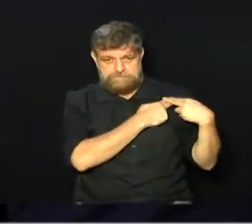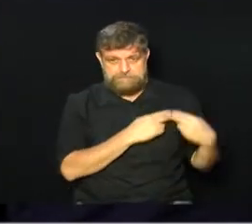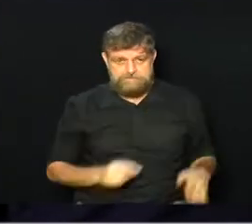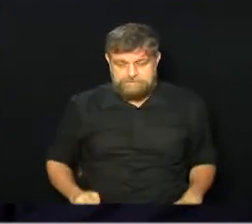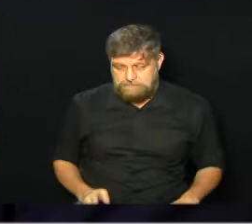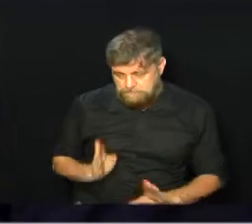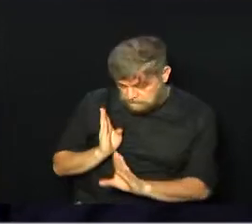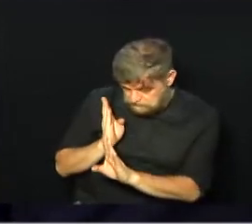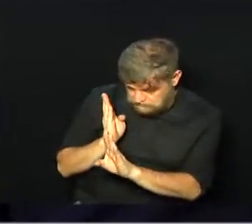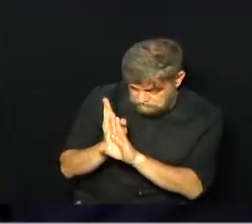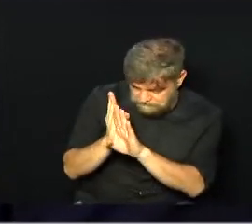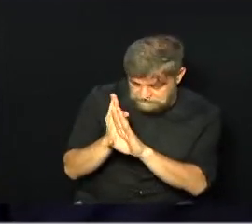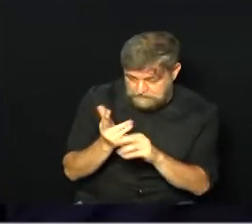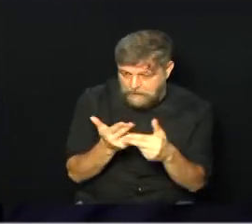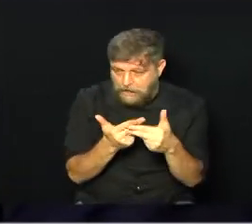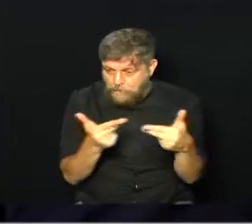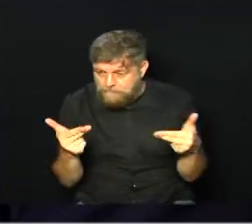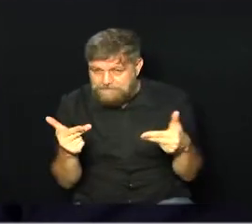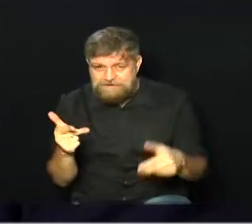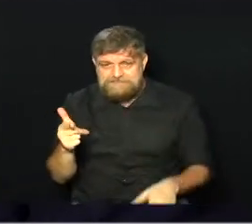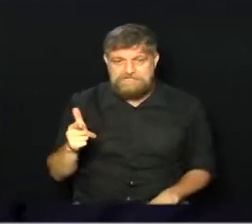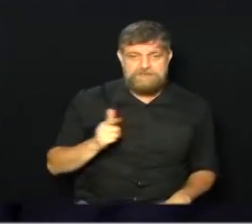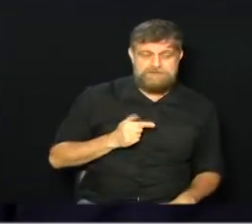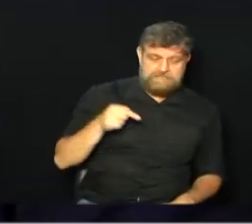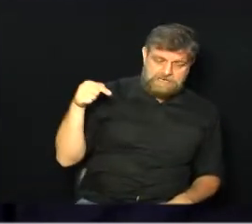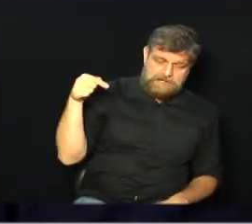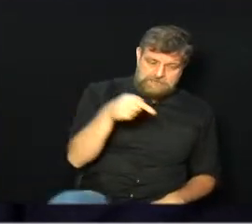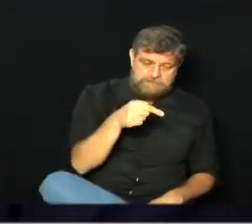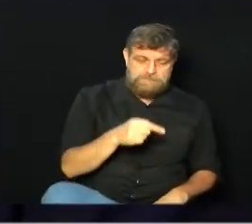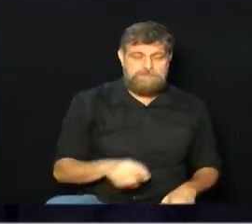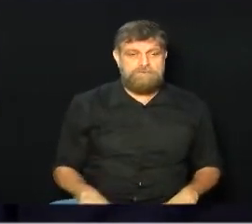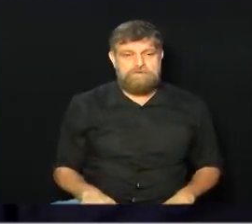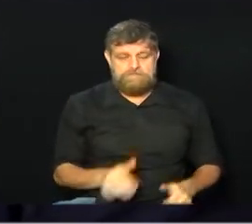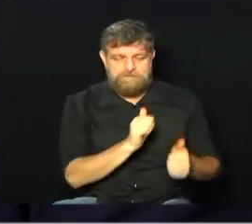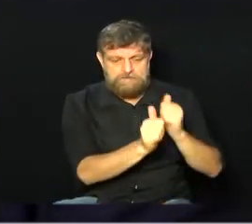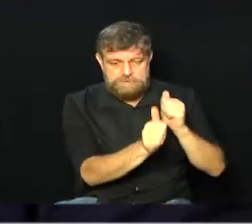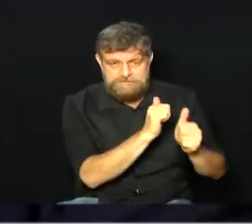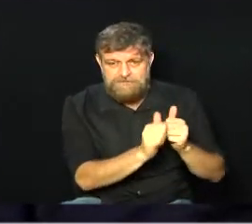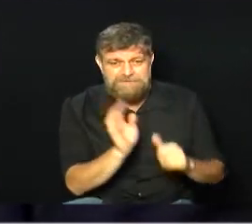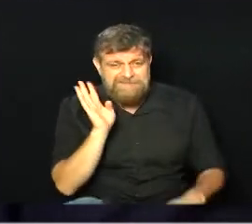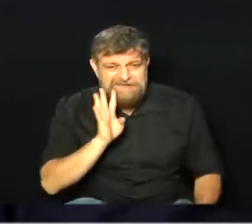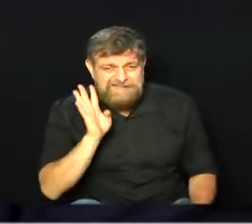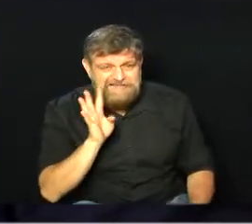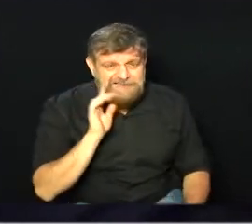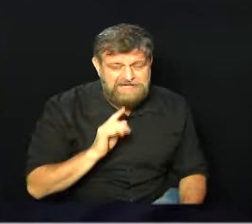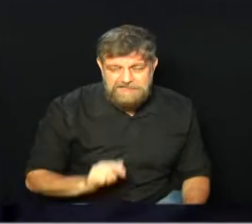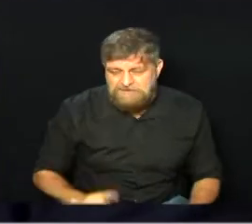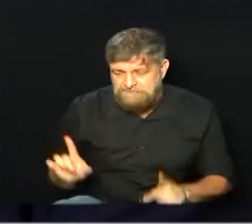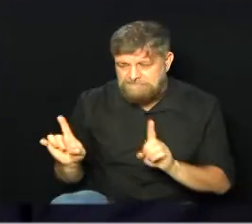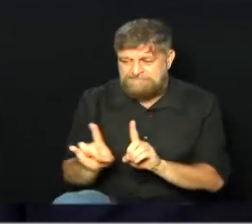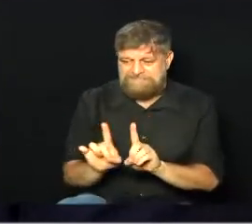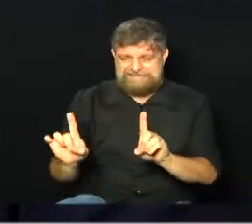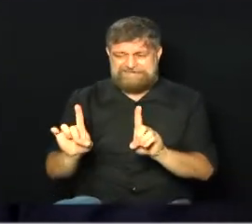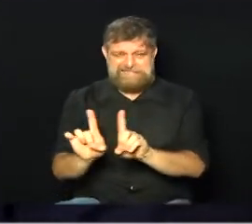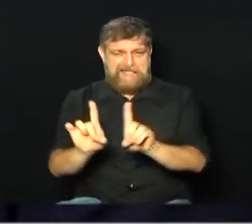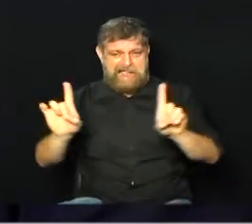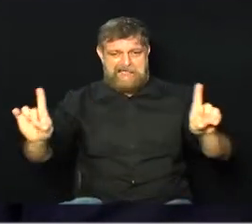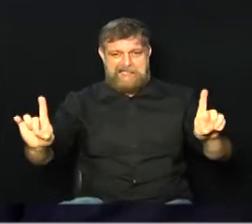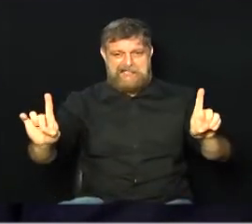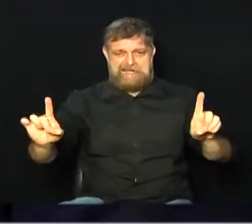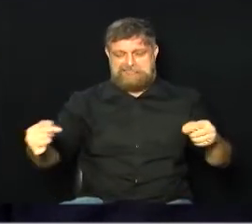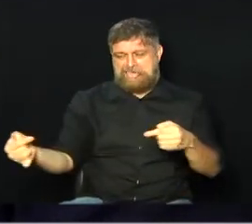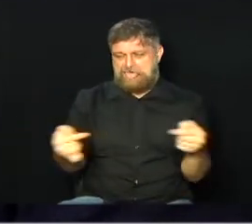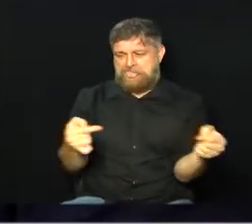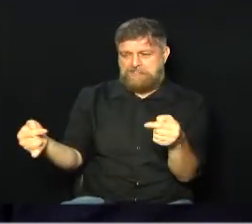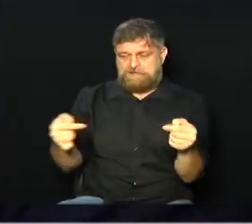identificar alguma coisa que está indo para dentro de campo, que não está legal, vamos supor, um não tocar a bola para o outro, alguma coisa desse tipo,